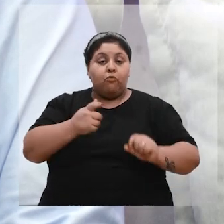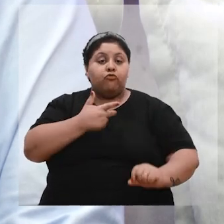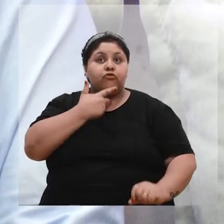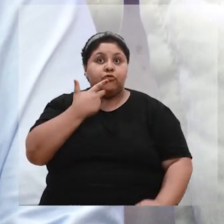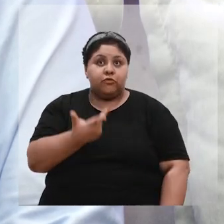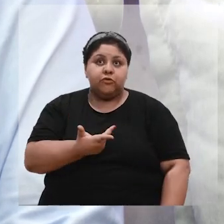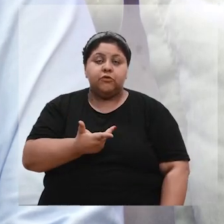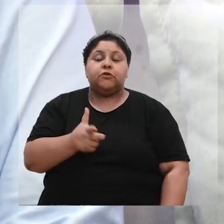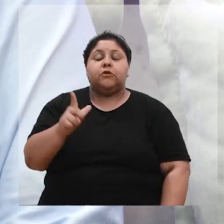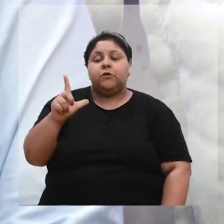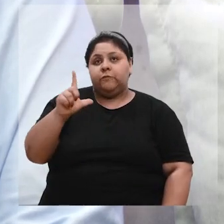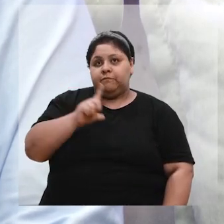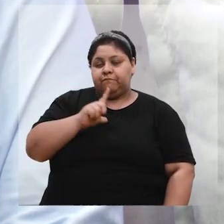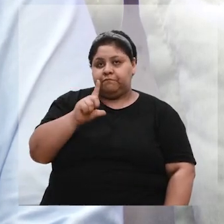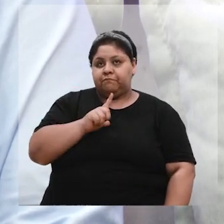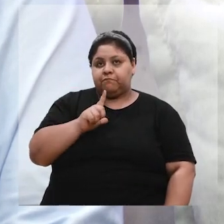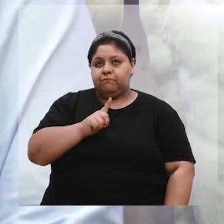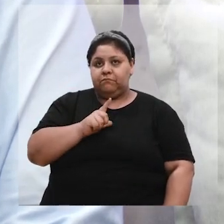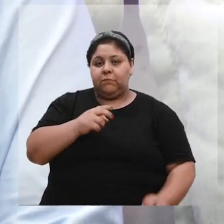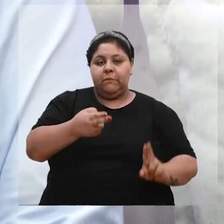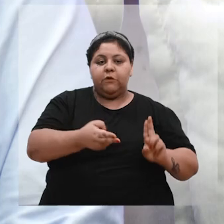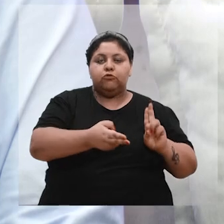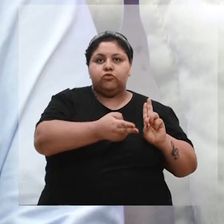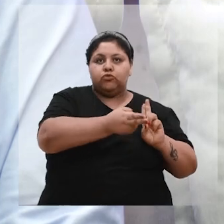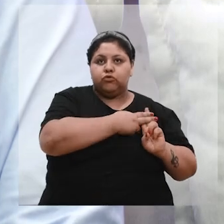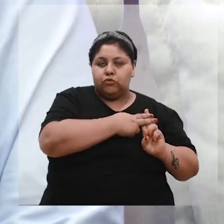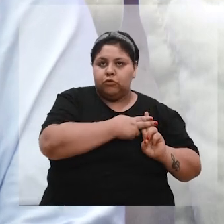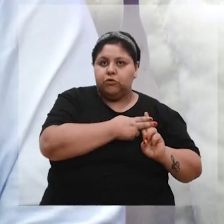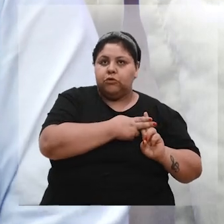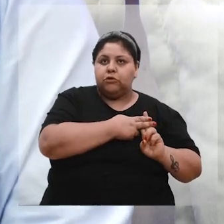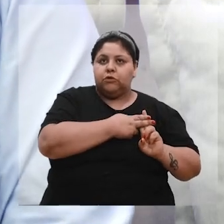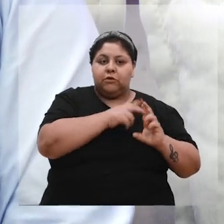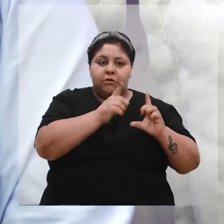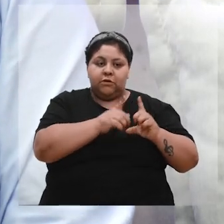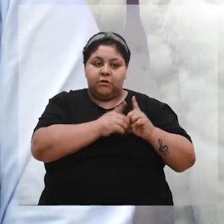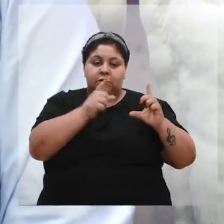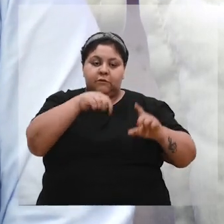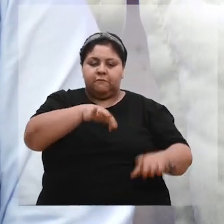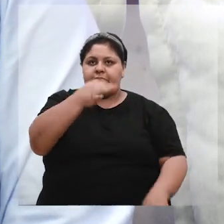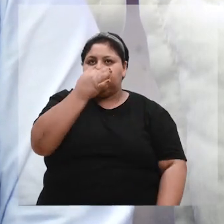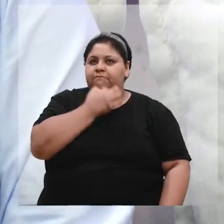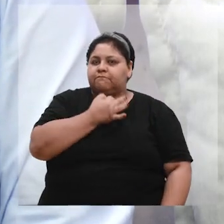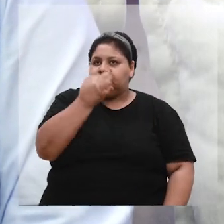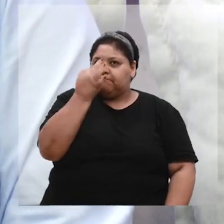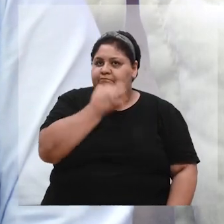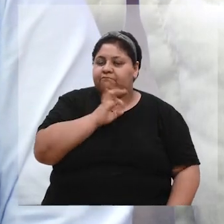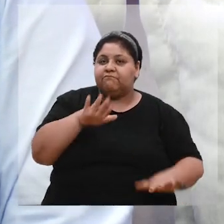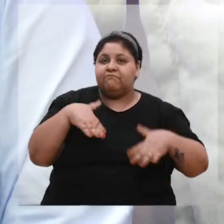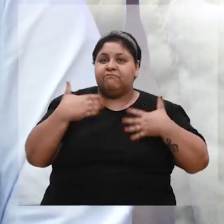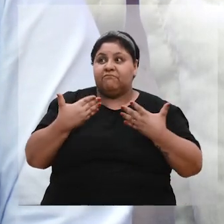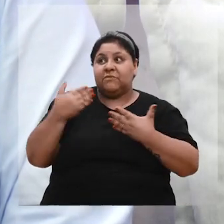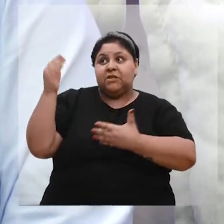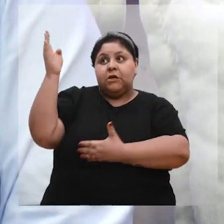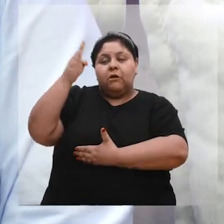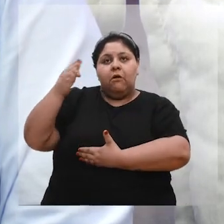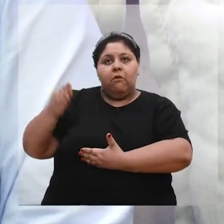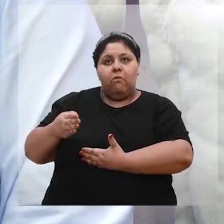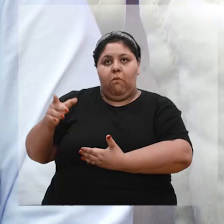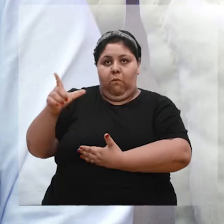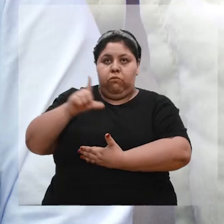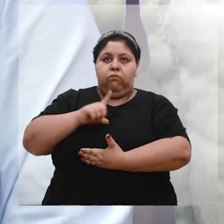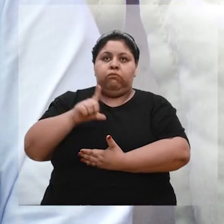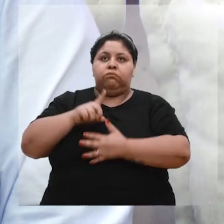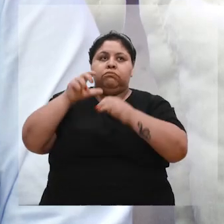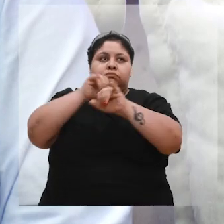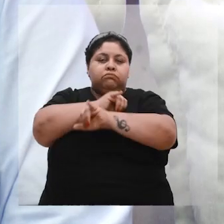ele, que nem tu disseste, existe pelo SUS, né, disponível em Caxias do Sul. Então, no